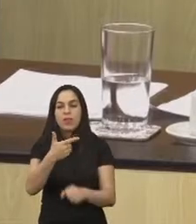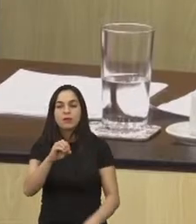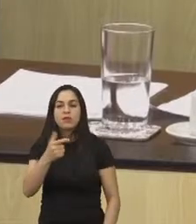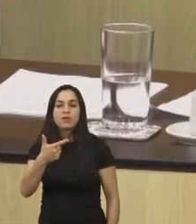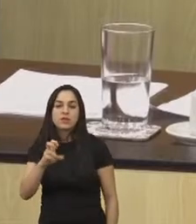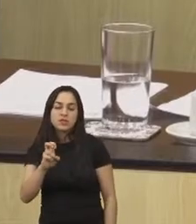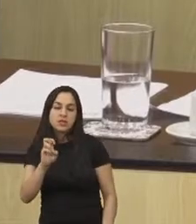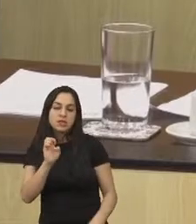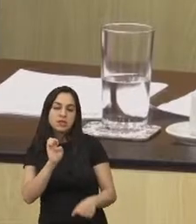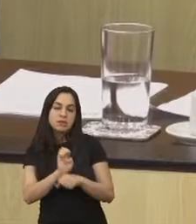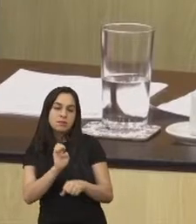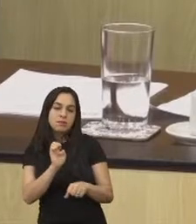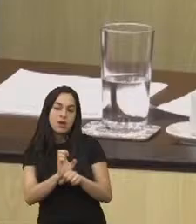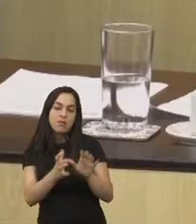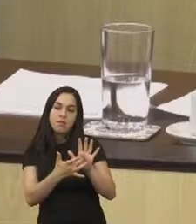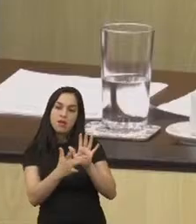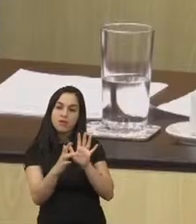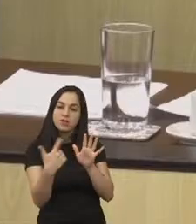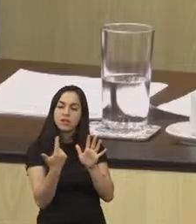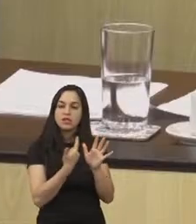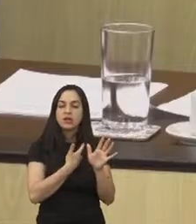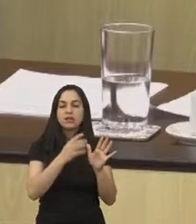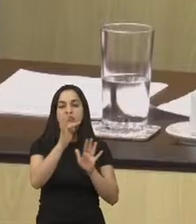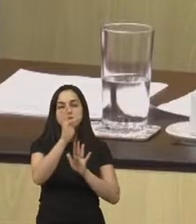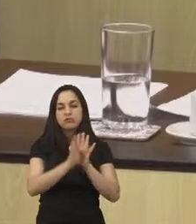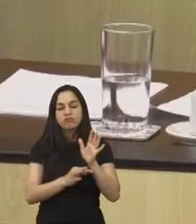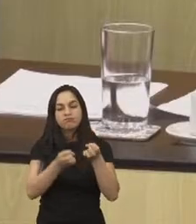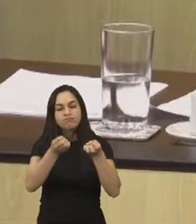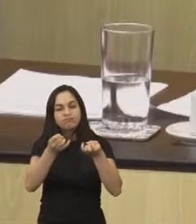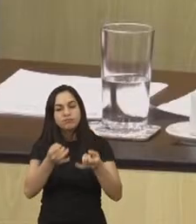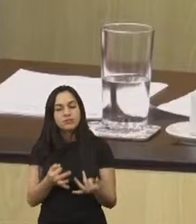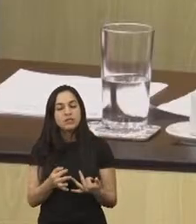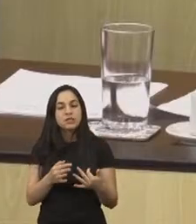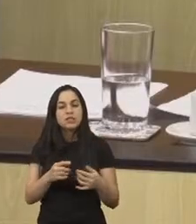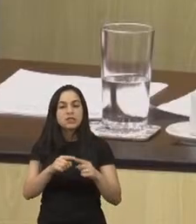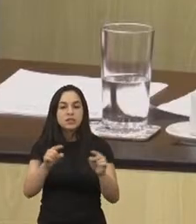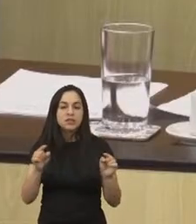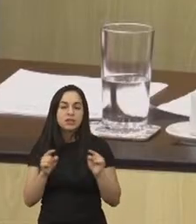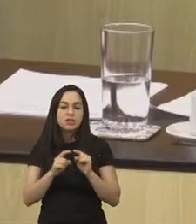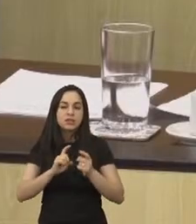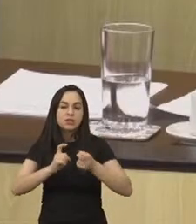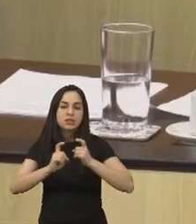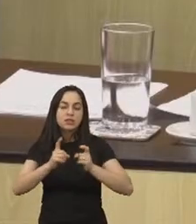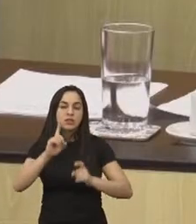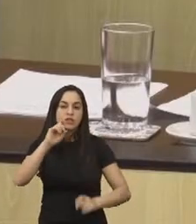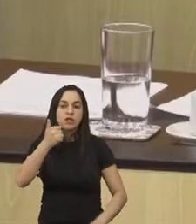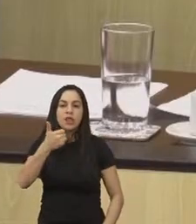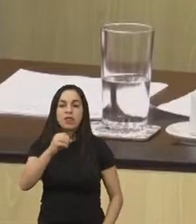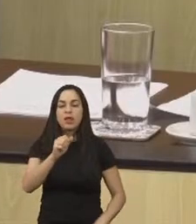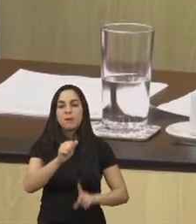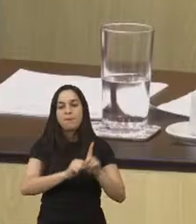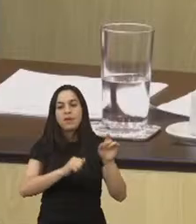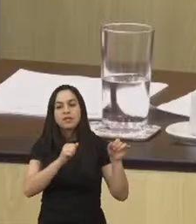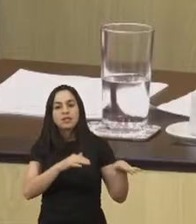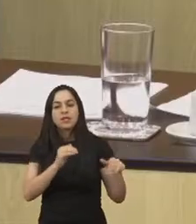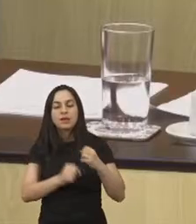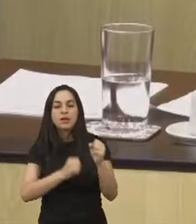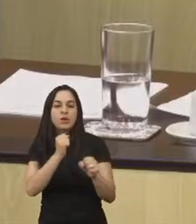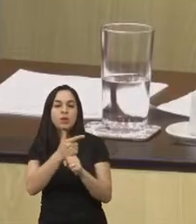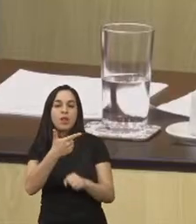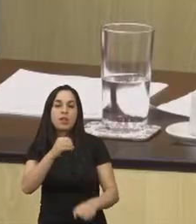de manifestação, subscrevemos. Sala das Sessões, 10 de setembro de